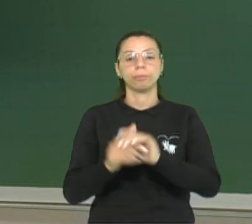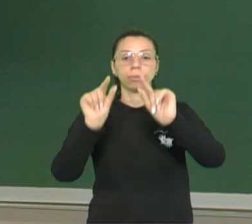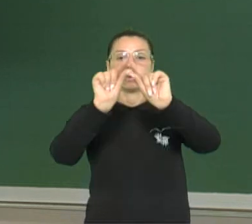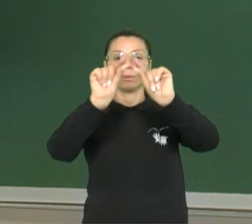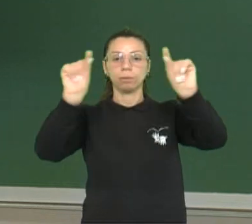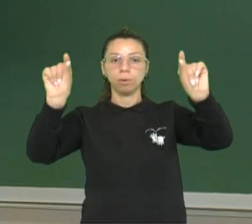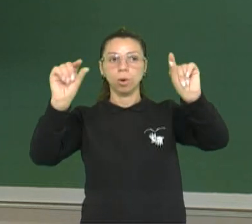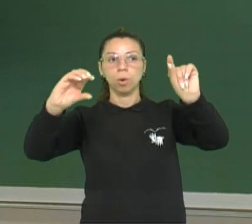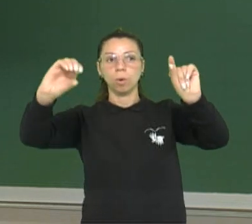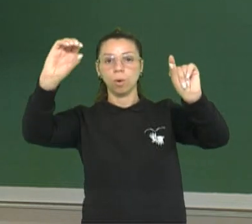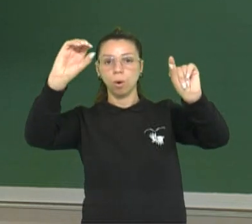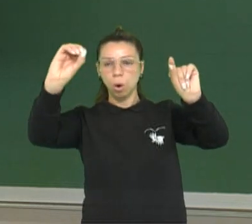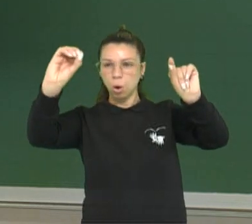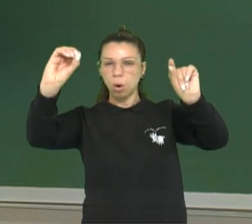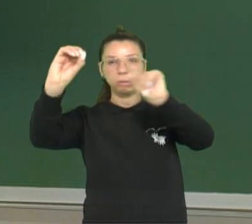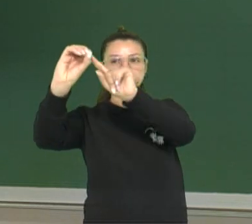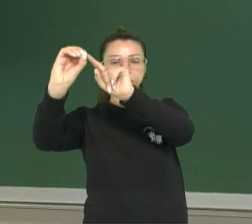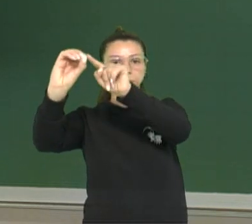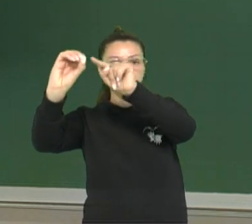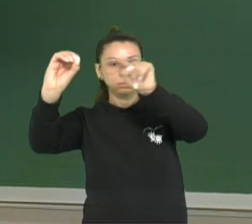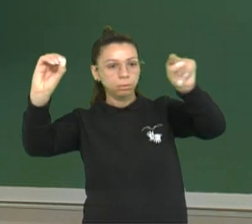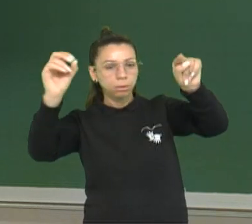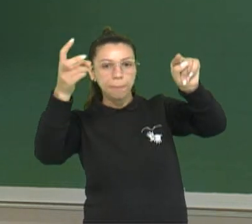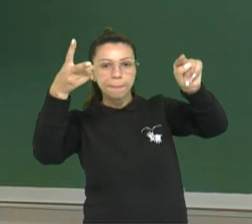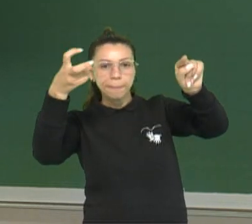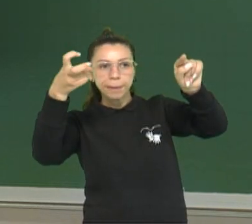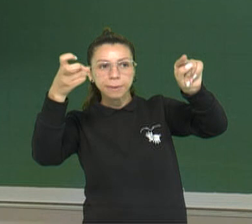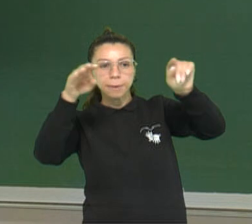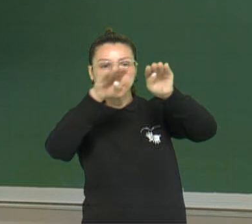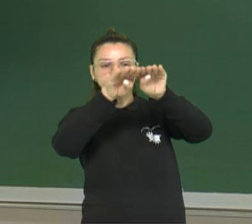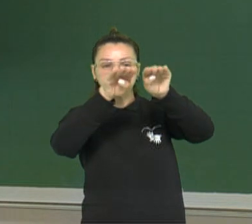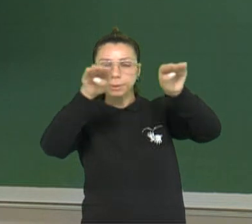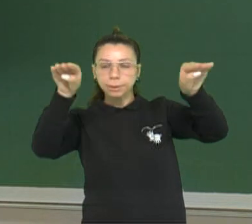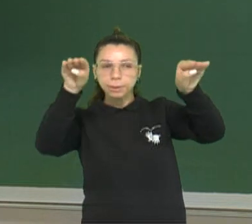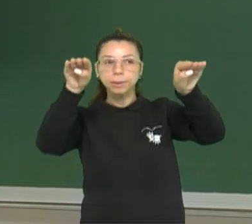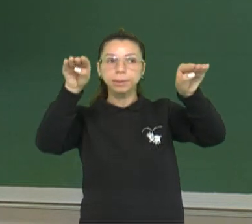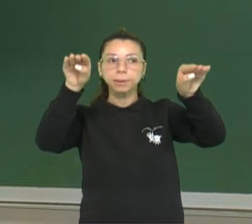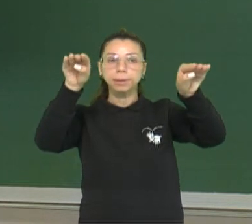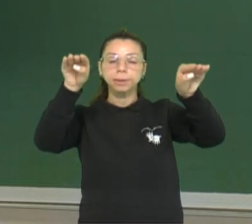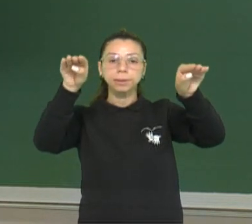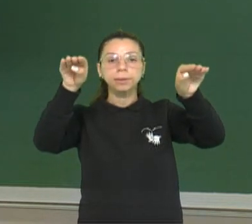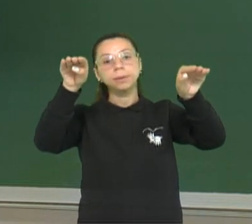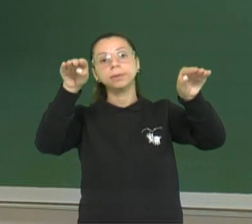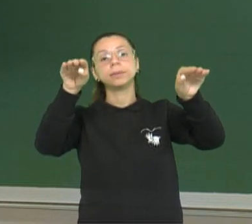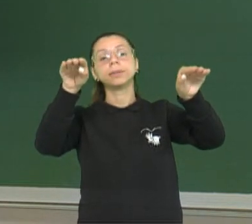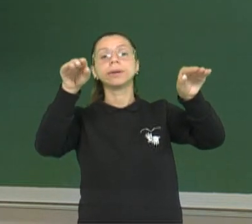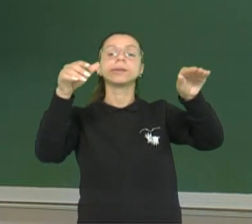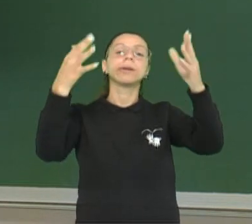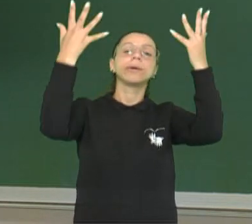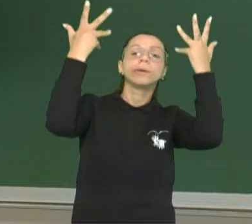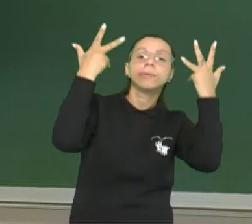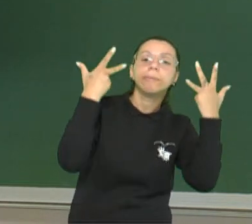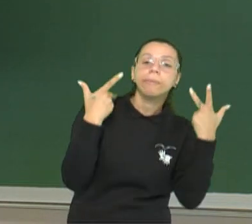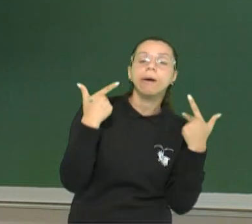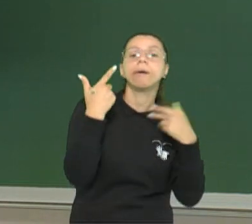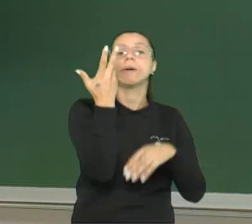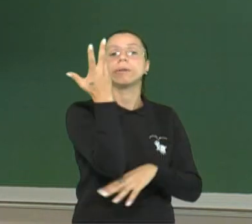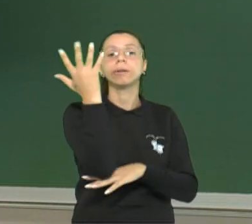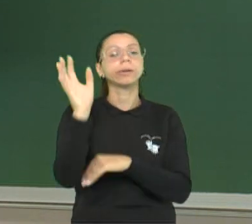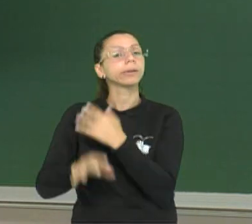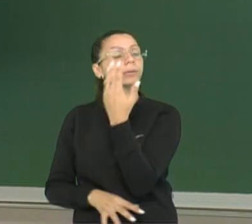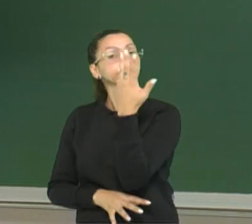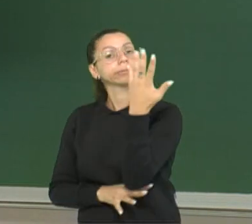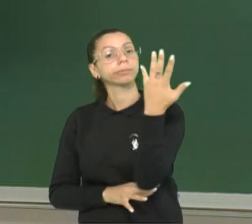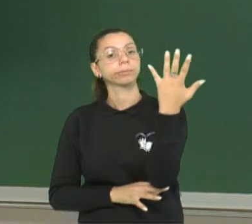superior do solo, nós vamos perceber que aqui nós temos o material orgânico. É aqui que nós vamos ter os animais, nós vamos ter as